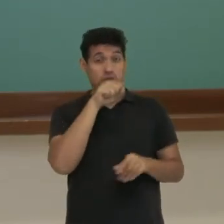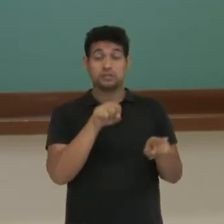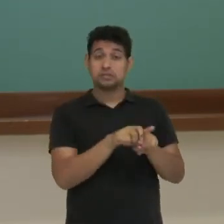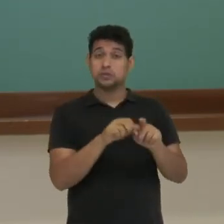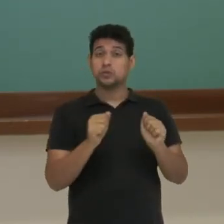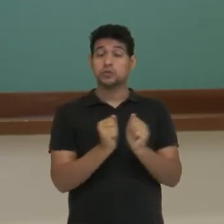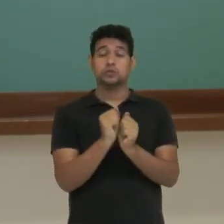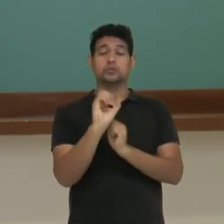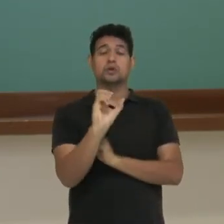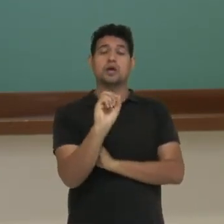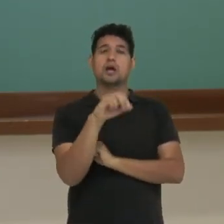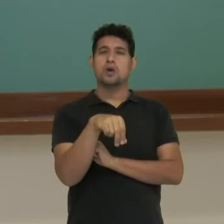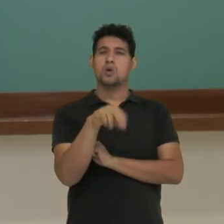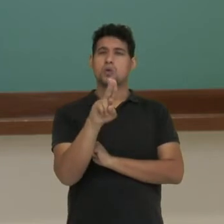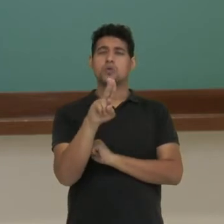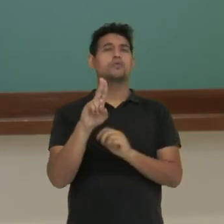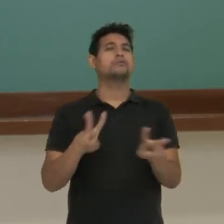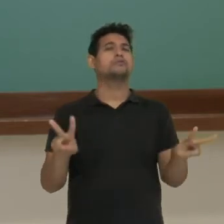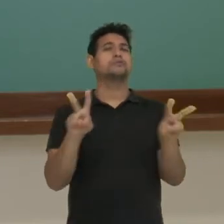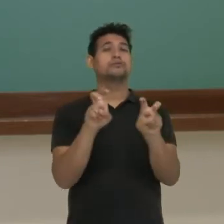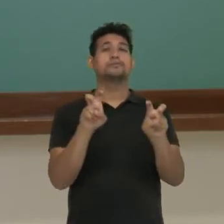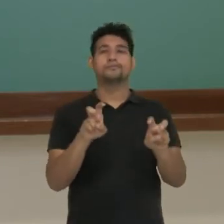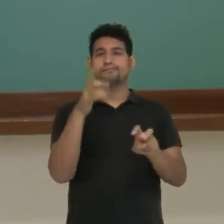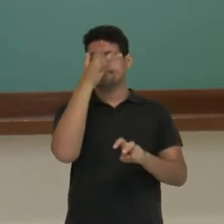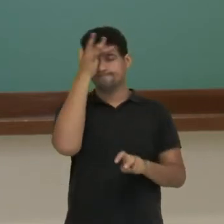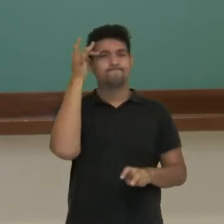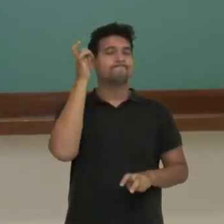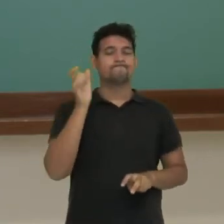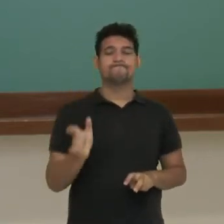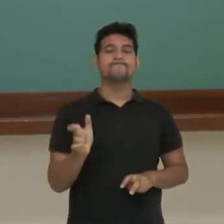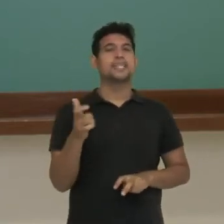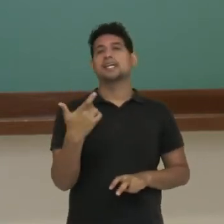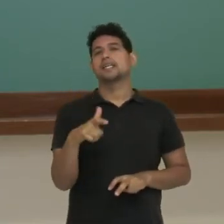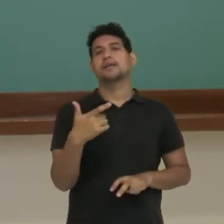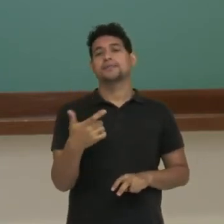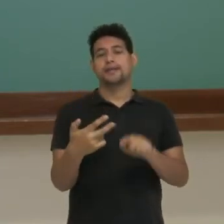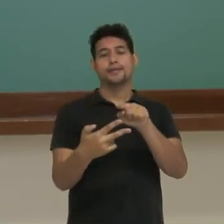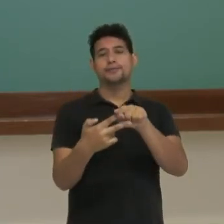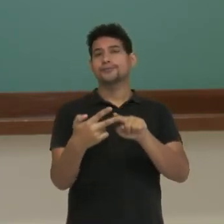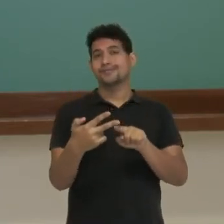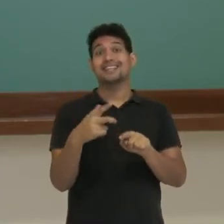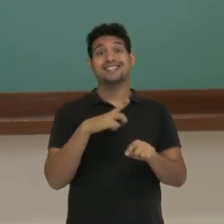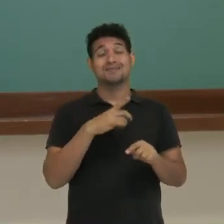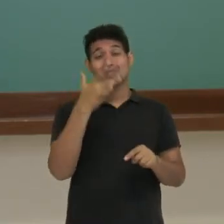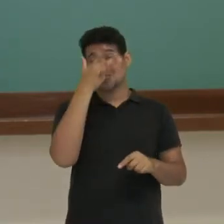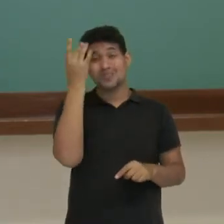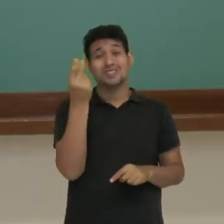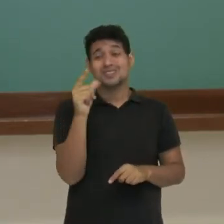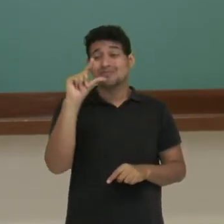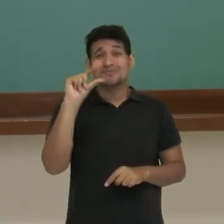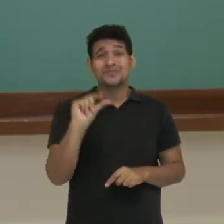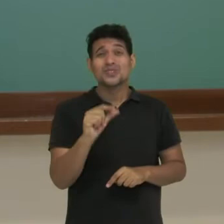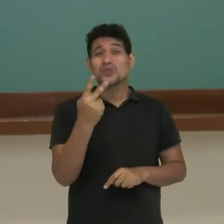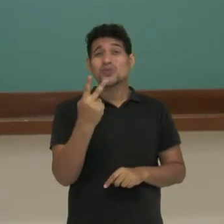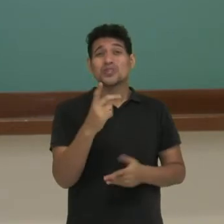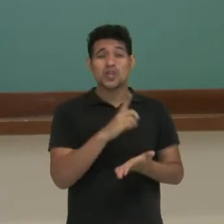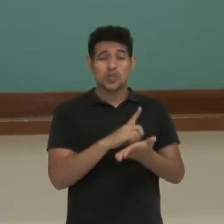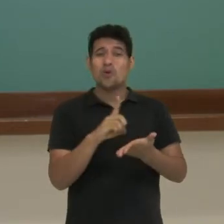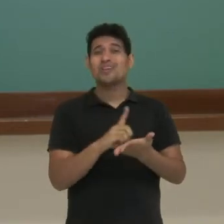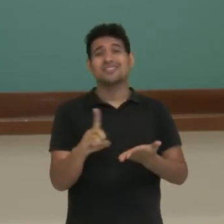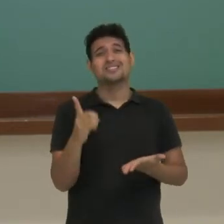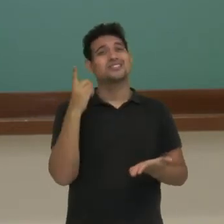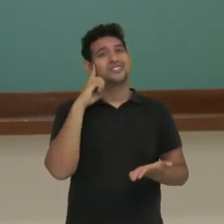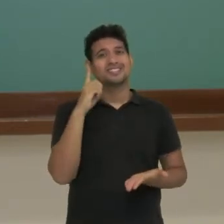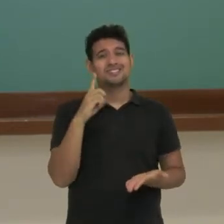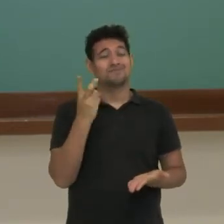ONU, a questão de ser uma pessoa que não recebe $2 dia. Então, esses países